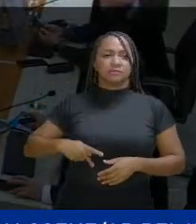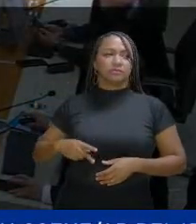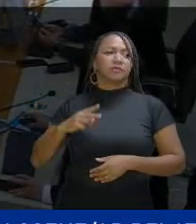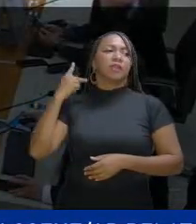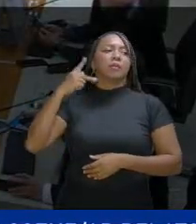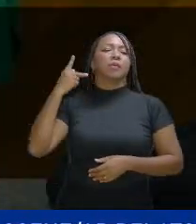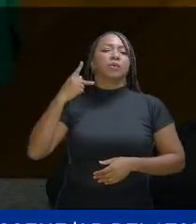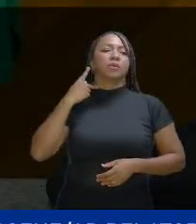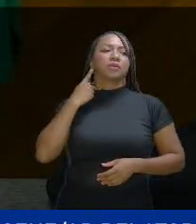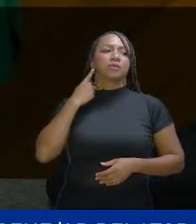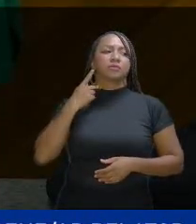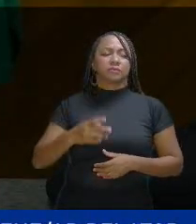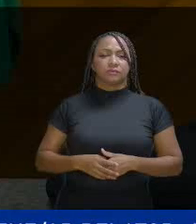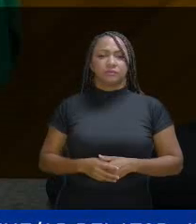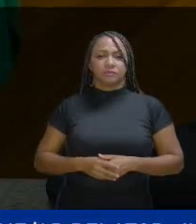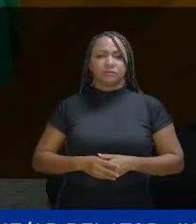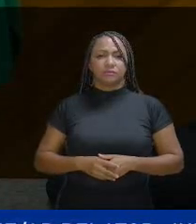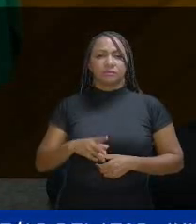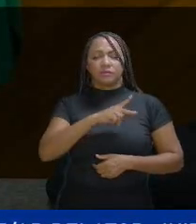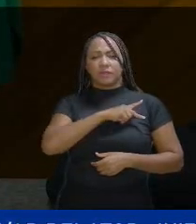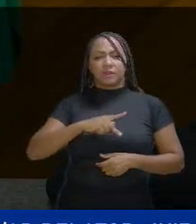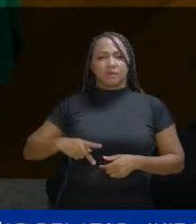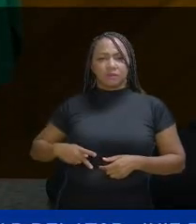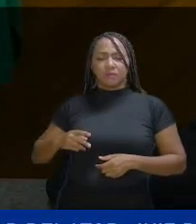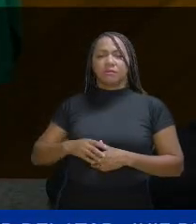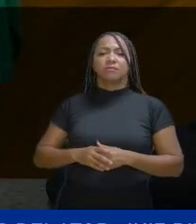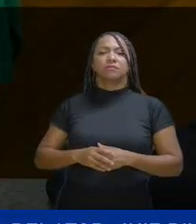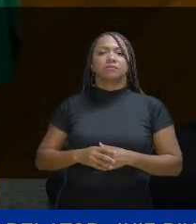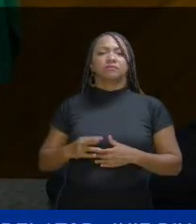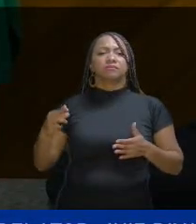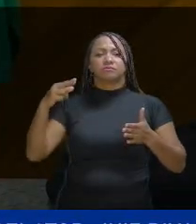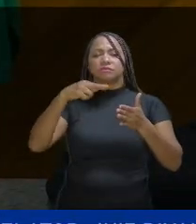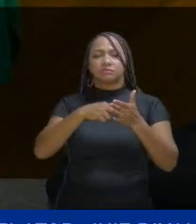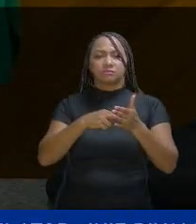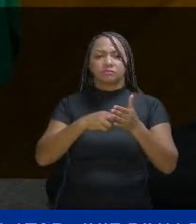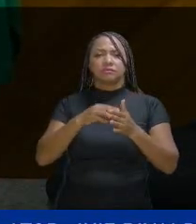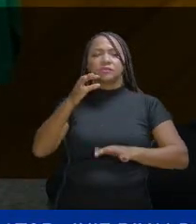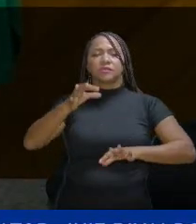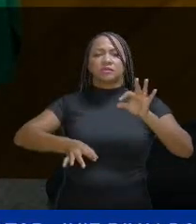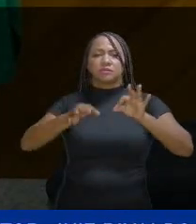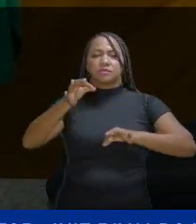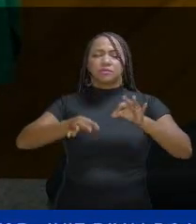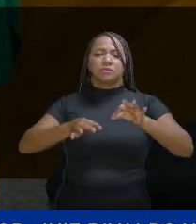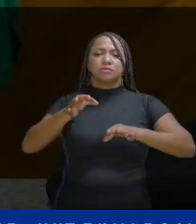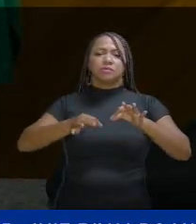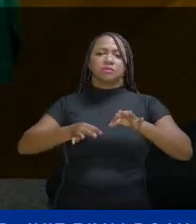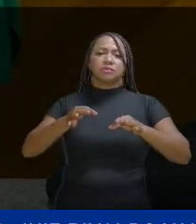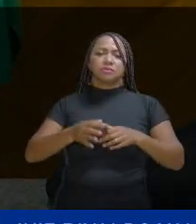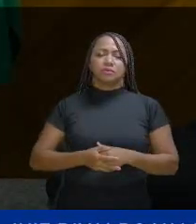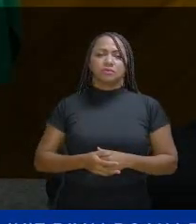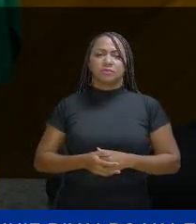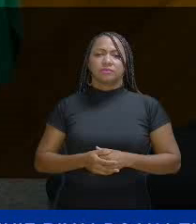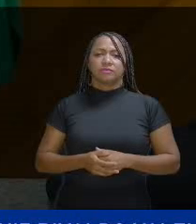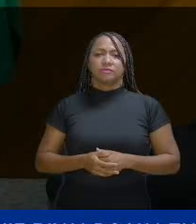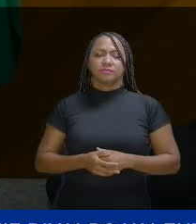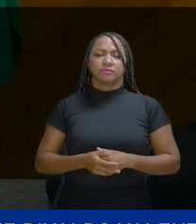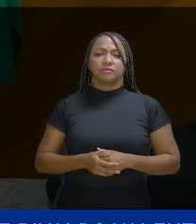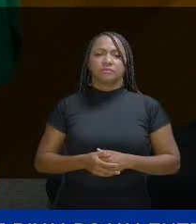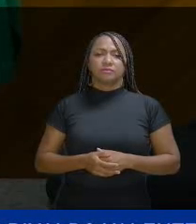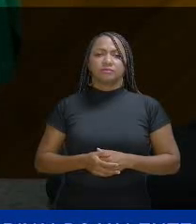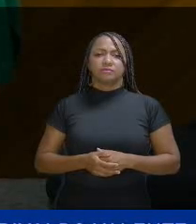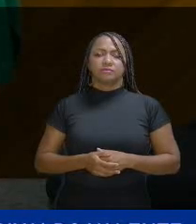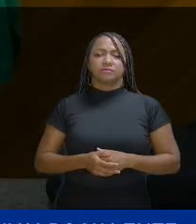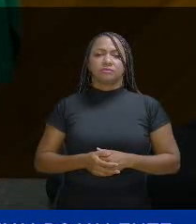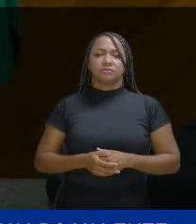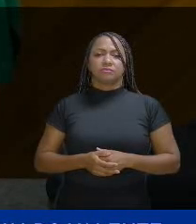procurador. Imagem para Senhor plenária. presidente, senhor relator, Agora foco no senhores procurador magistrados, senhora regional eleitoral, magistrada. doutor Milton